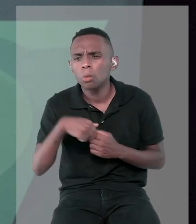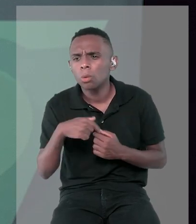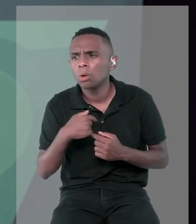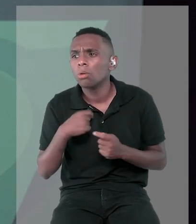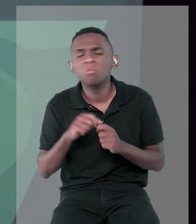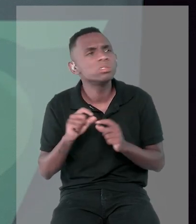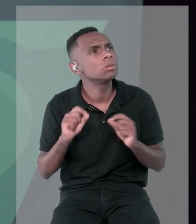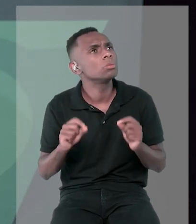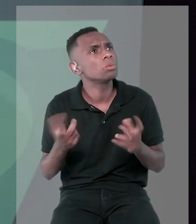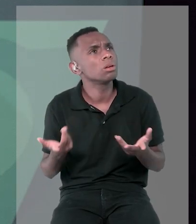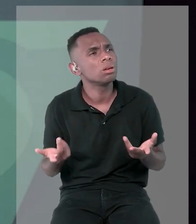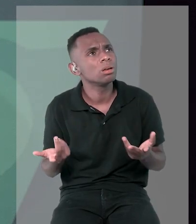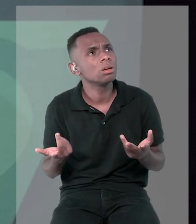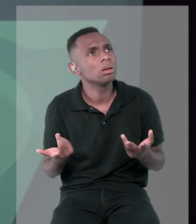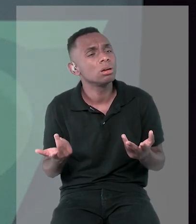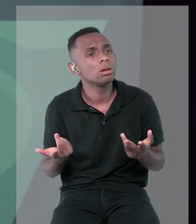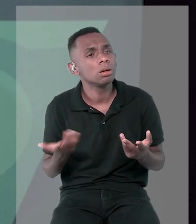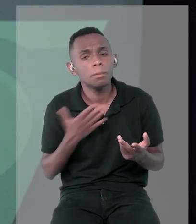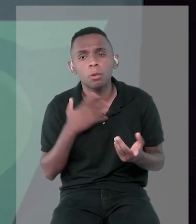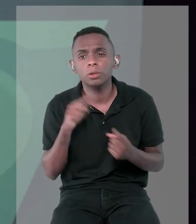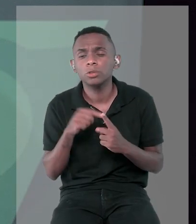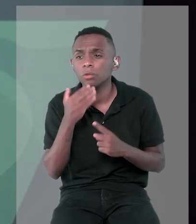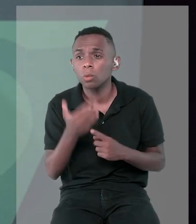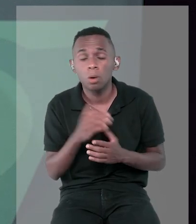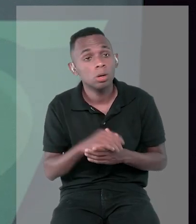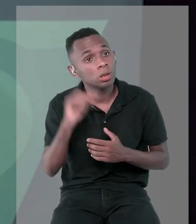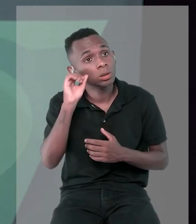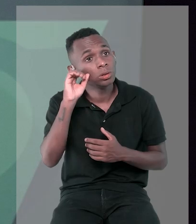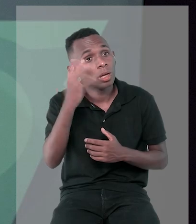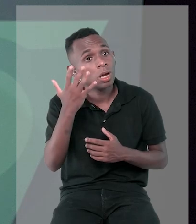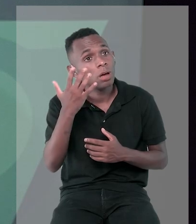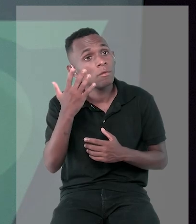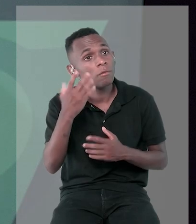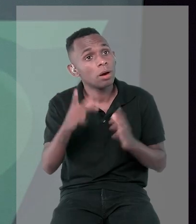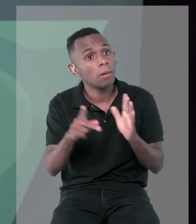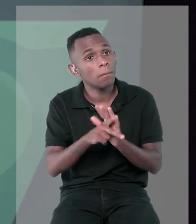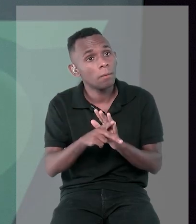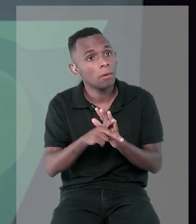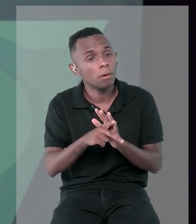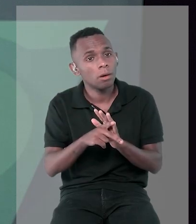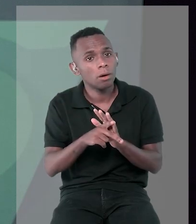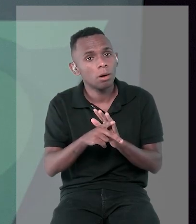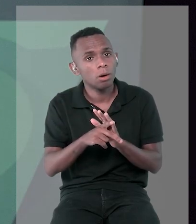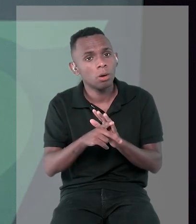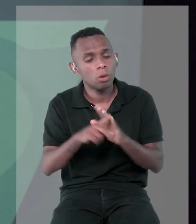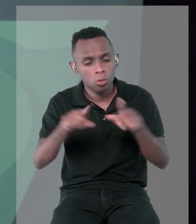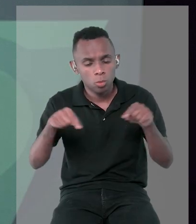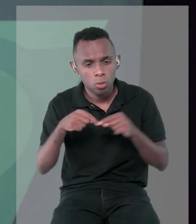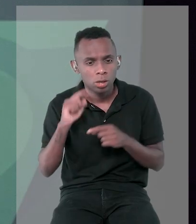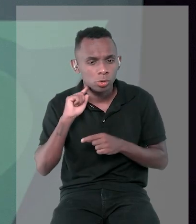O que eu estou fazendo aqui? E ela então resolve arrumar o quarto que seria o mais sujo da